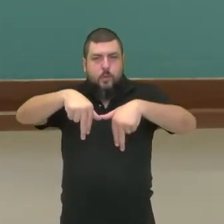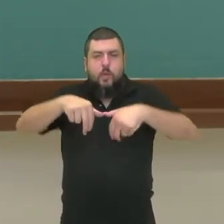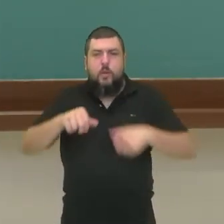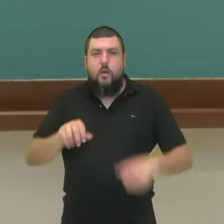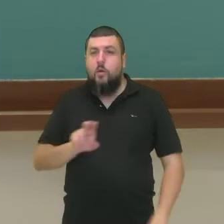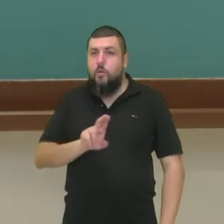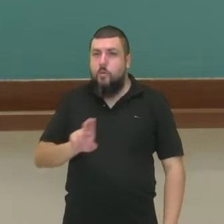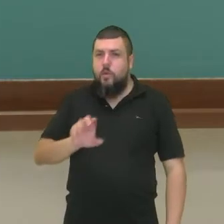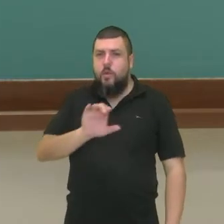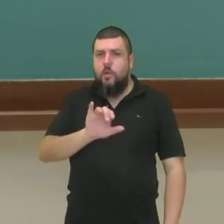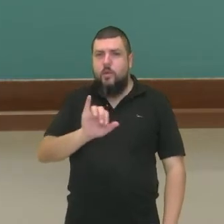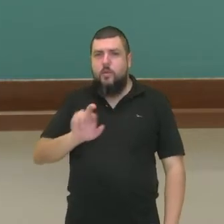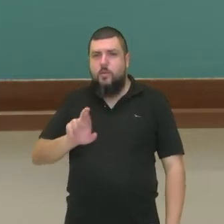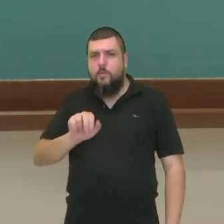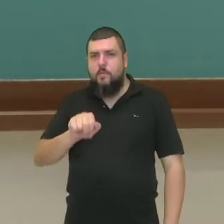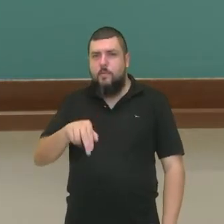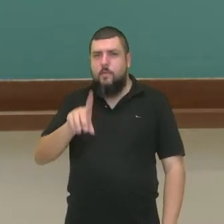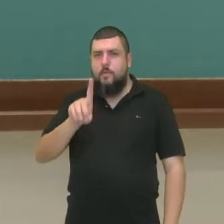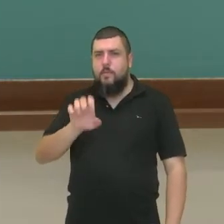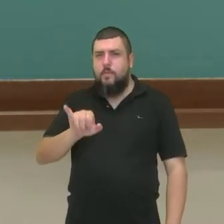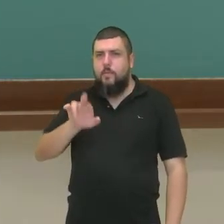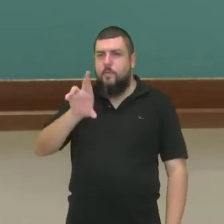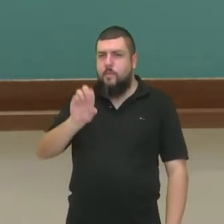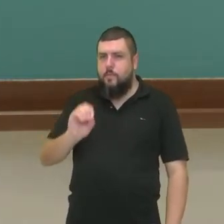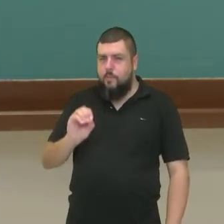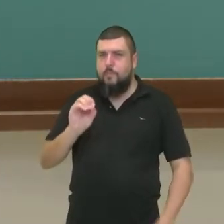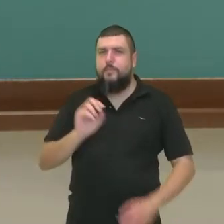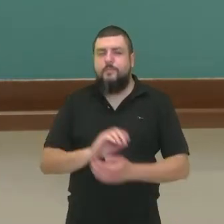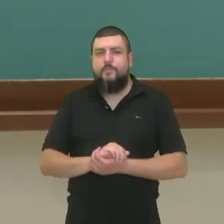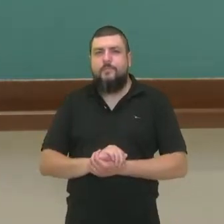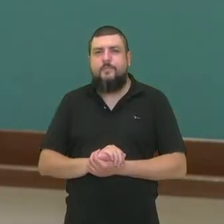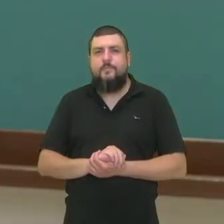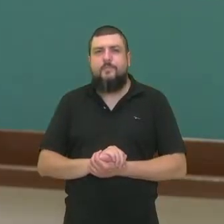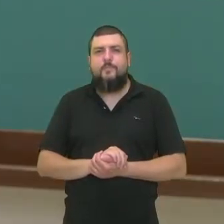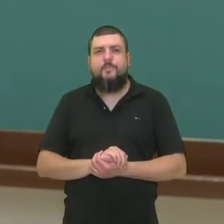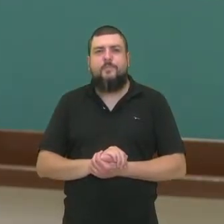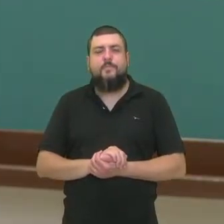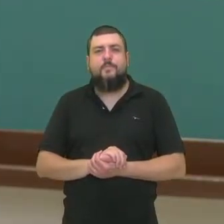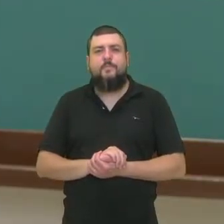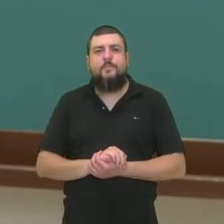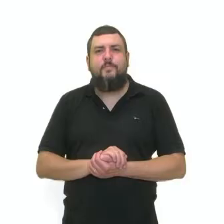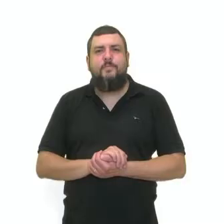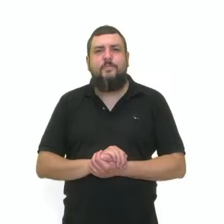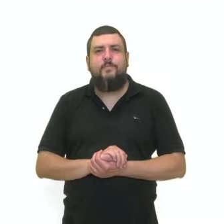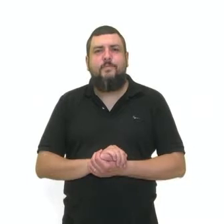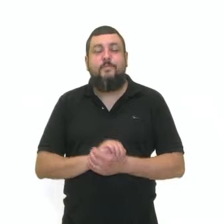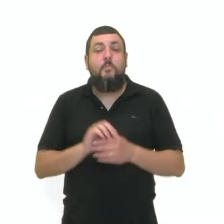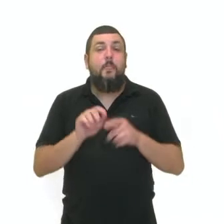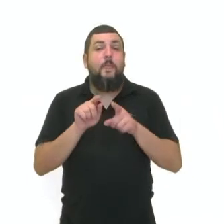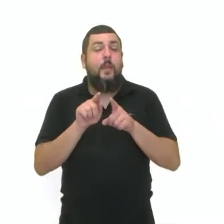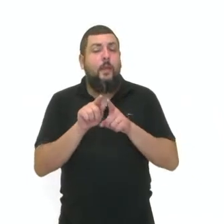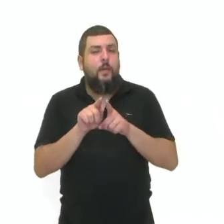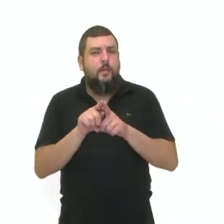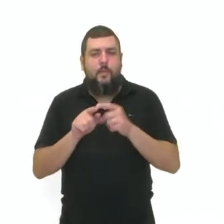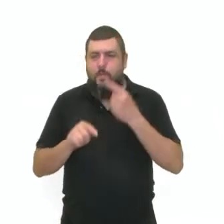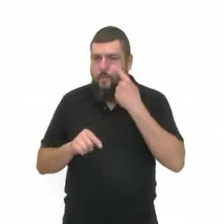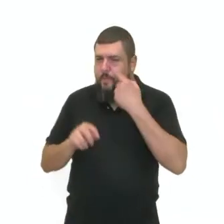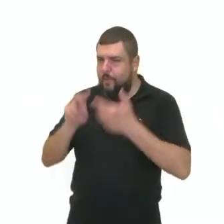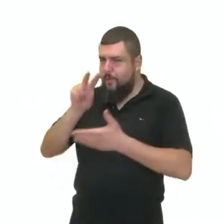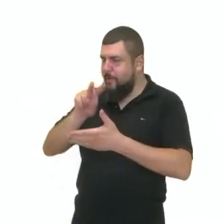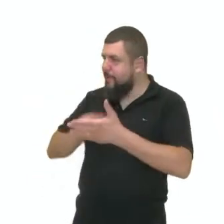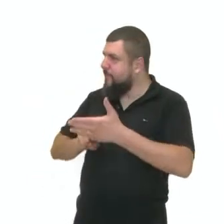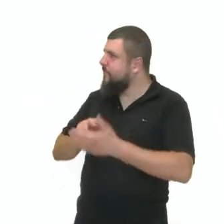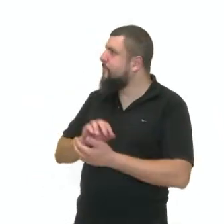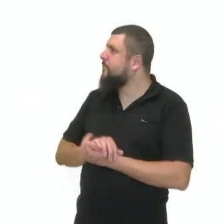são cirandeiros, são os participantes da ciranda. Os músicos geralmente tocam e cantam no centro